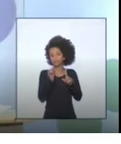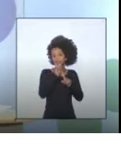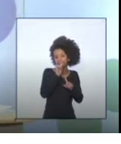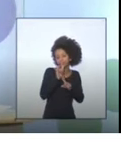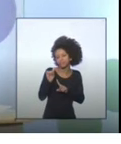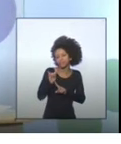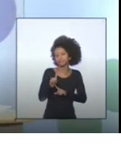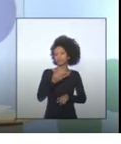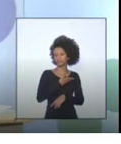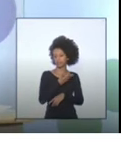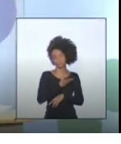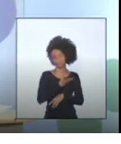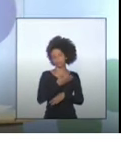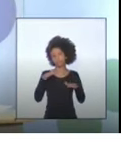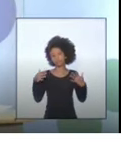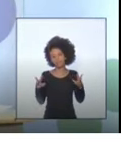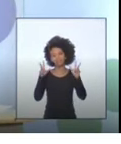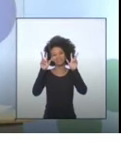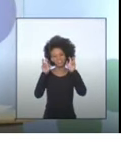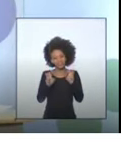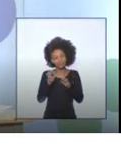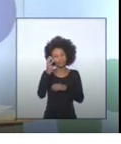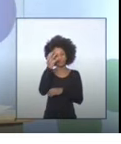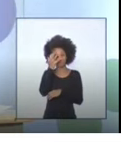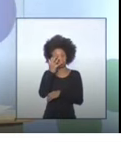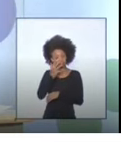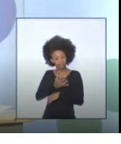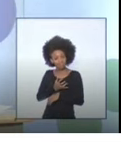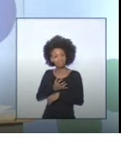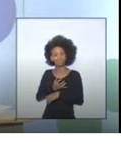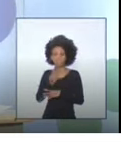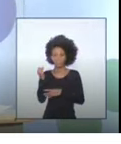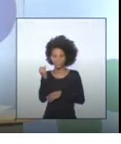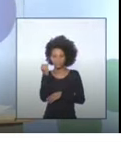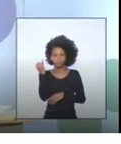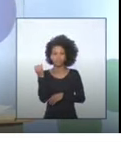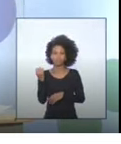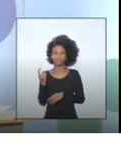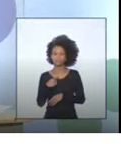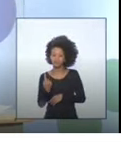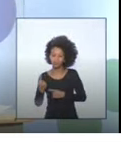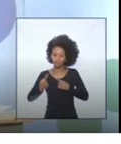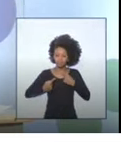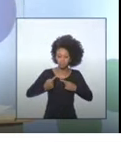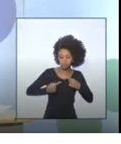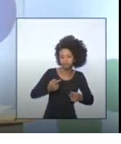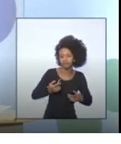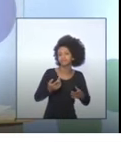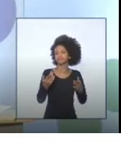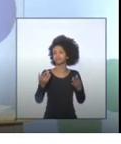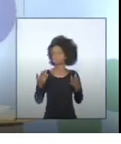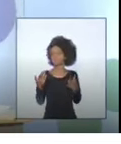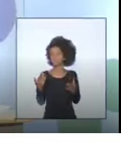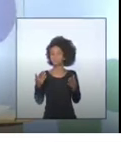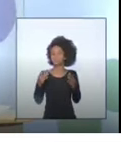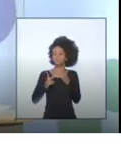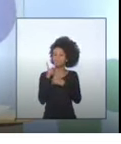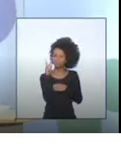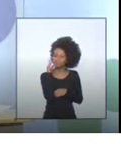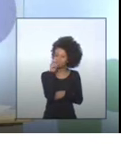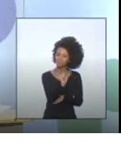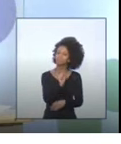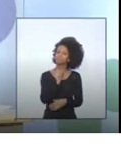Então, esse é um assunto bem sério, né? Por isso que é fundamental, acho que a gente debater ele aqui nesse ambiente e reforçar sempre que a